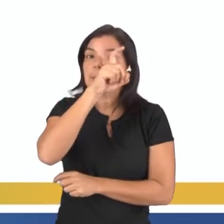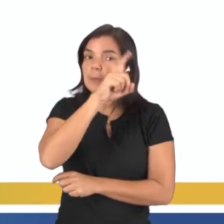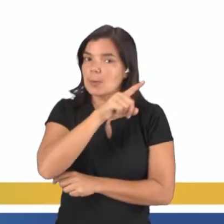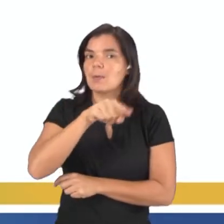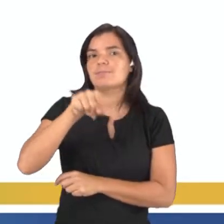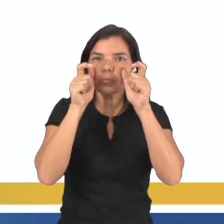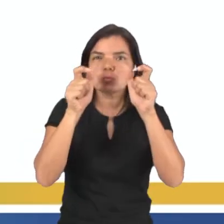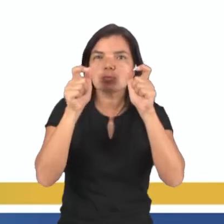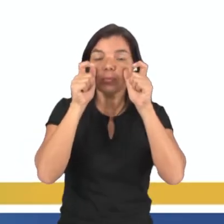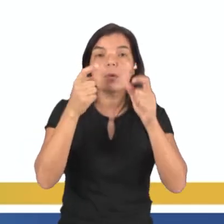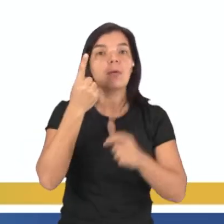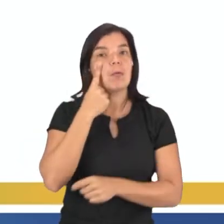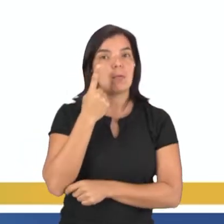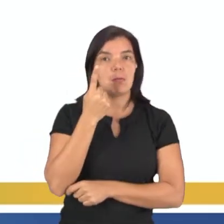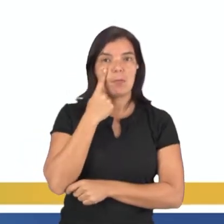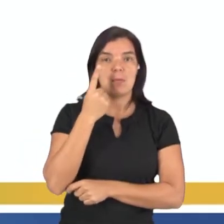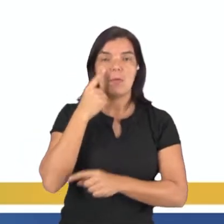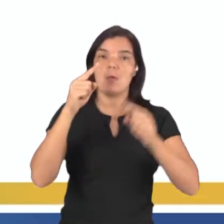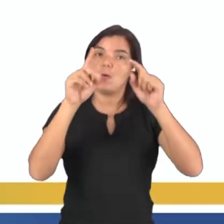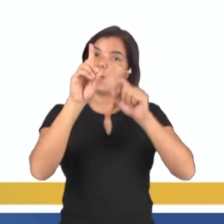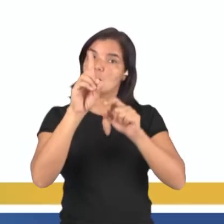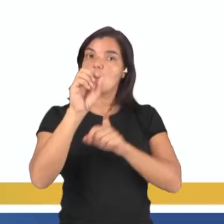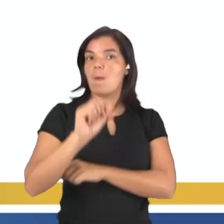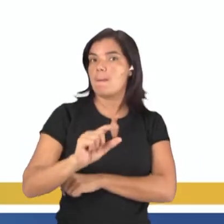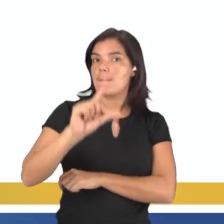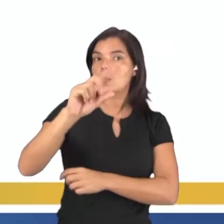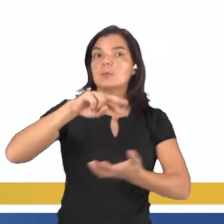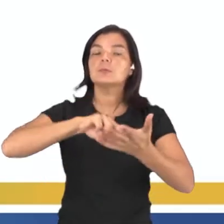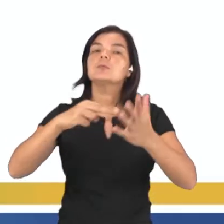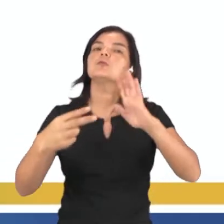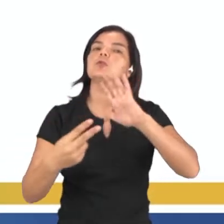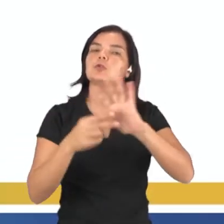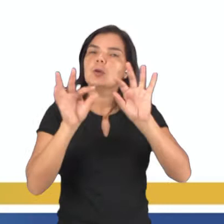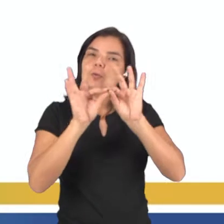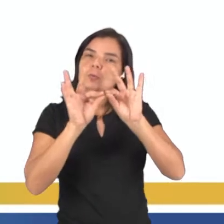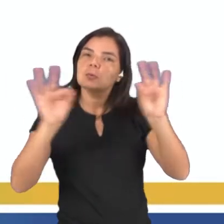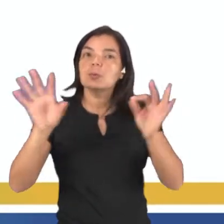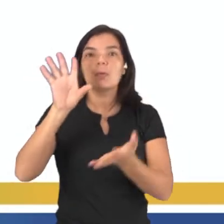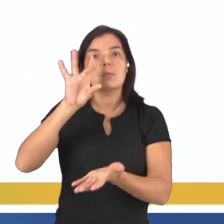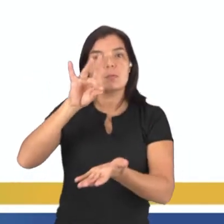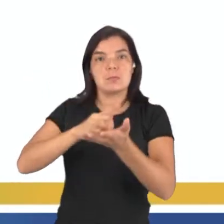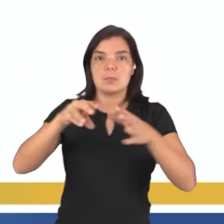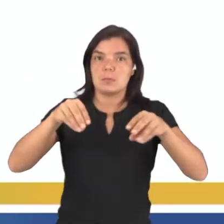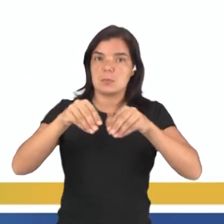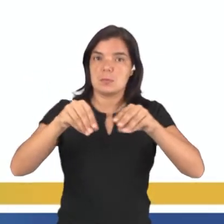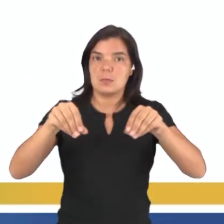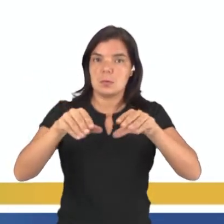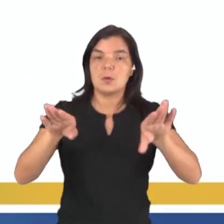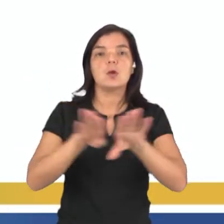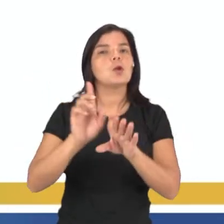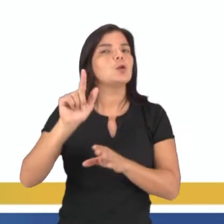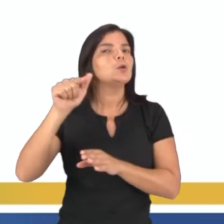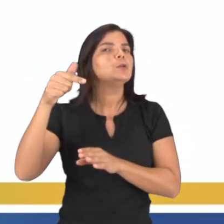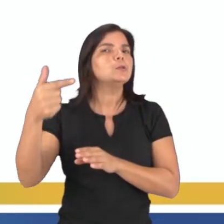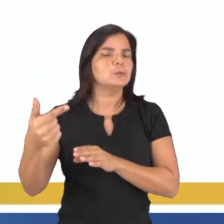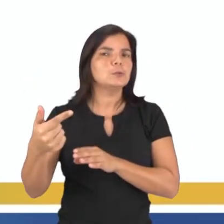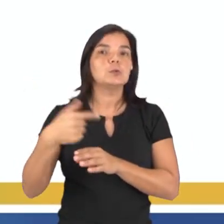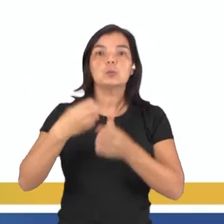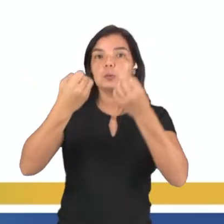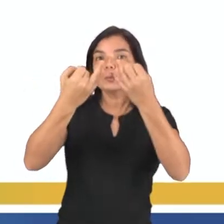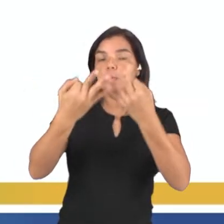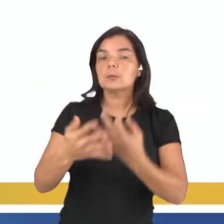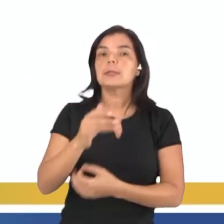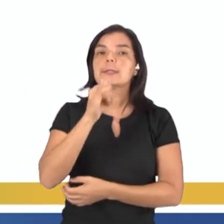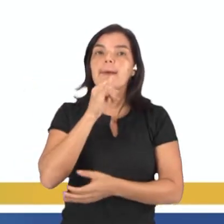para você. Olha só, esse D maior significa distância real no terreno. Em outras palavras, quando eu